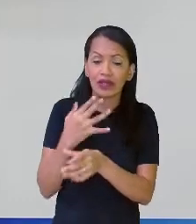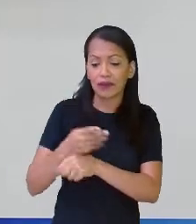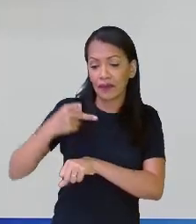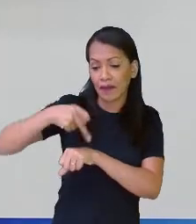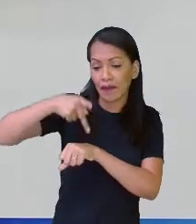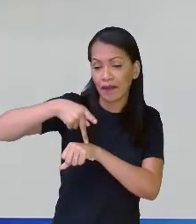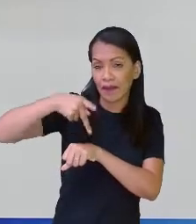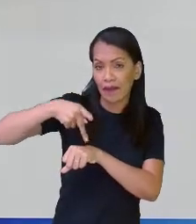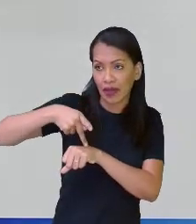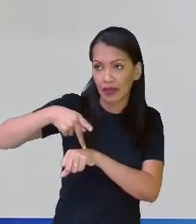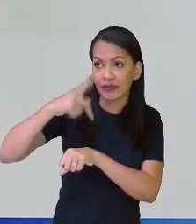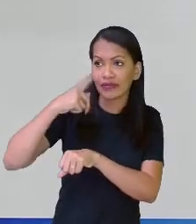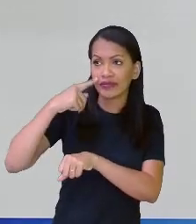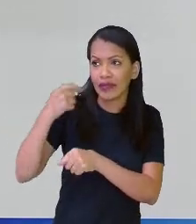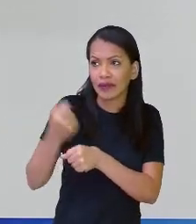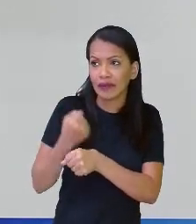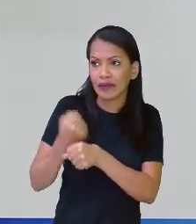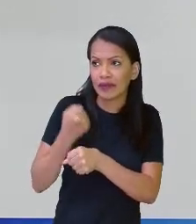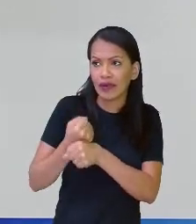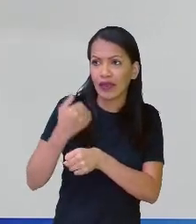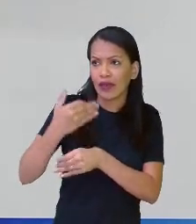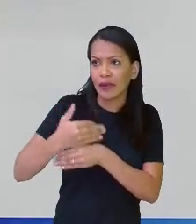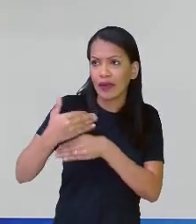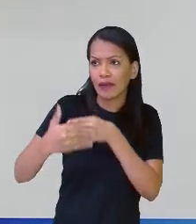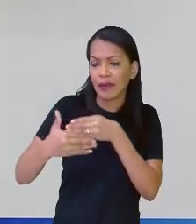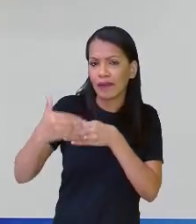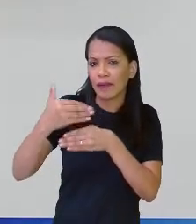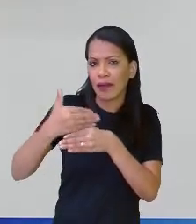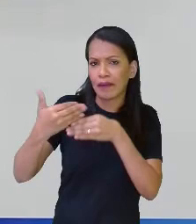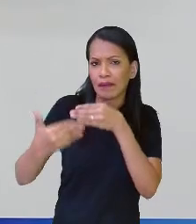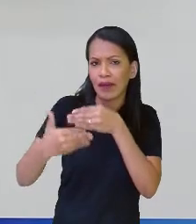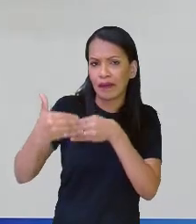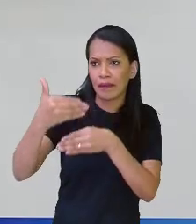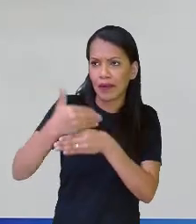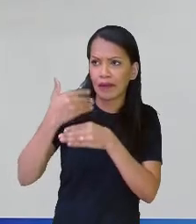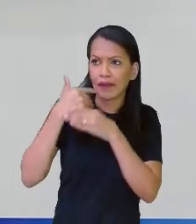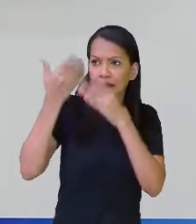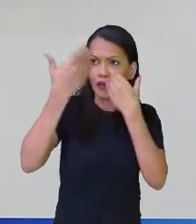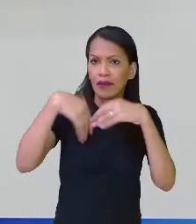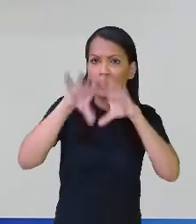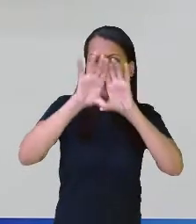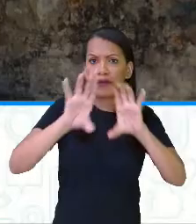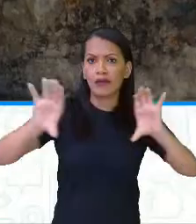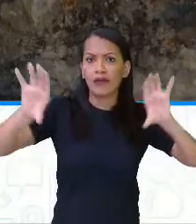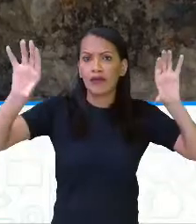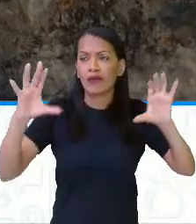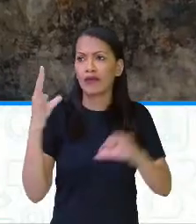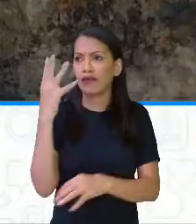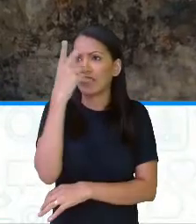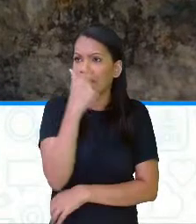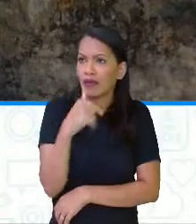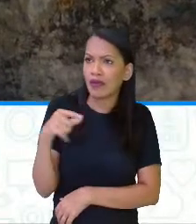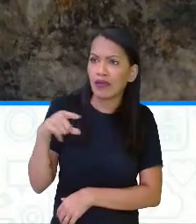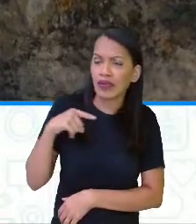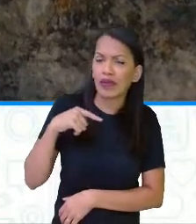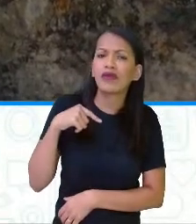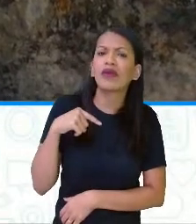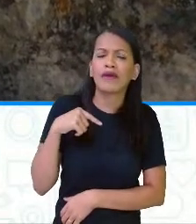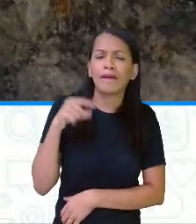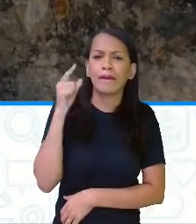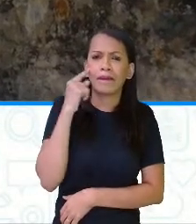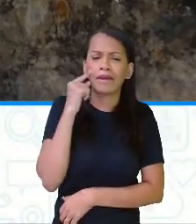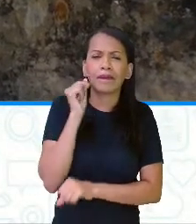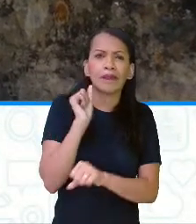Então, essa cidade aqui tá com um pouco de umas ruínas, mas a gente tá vendo, olha que céu bonito. Ali atrás tem umas estátuas aqui,